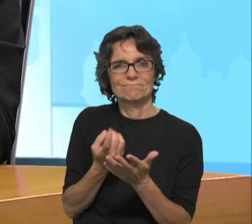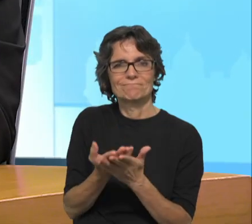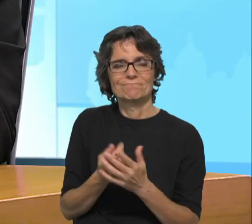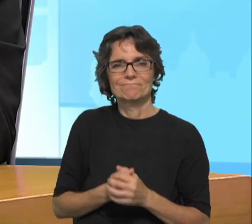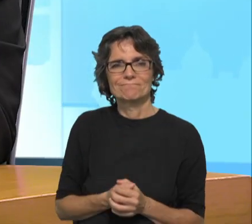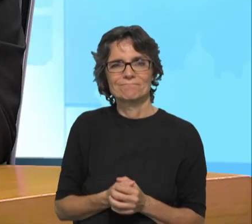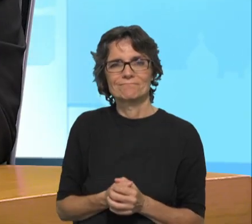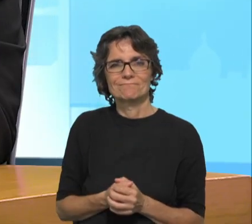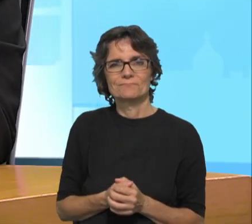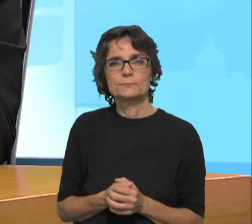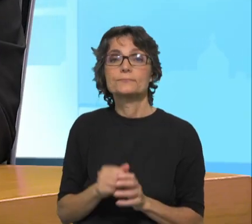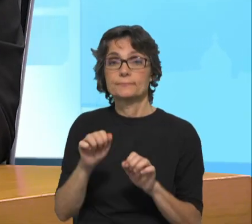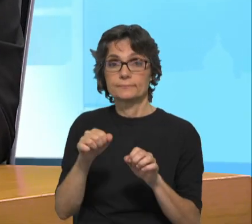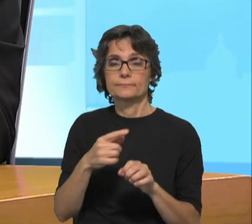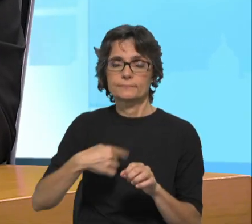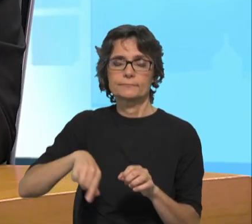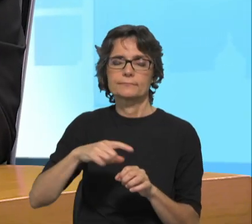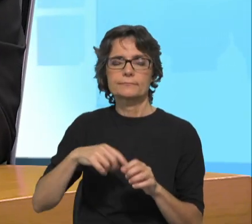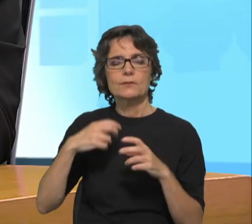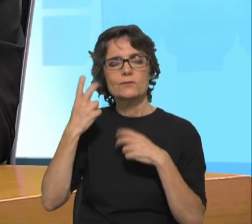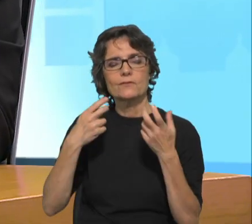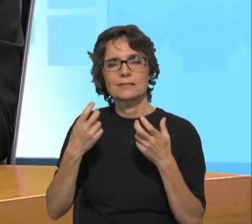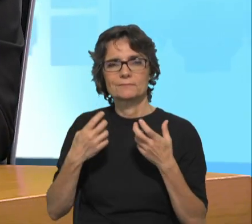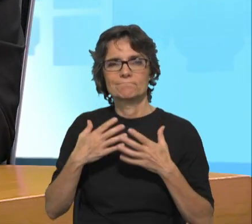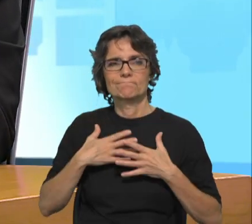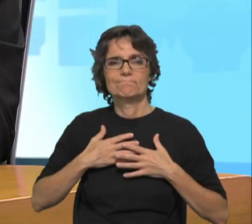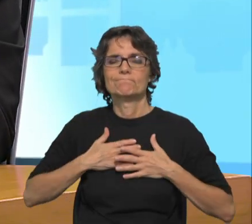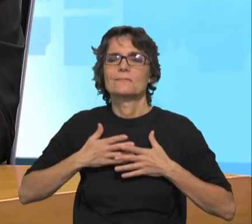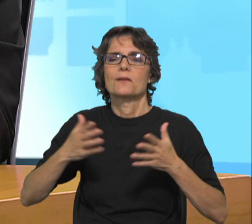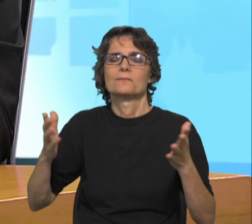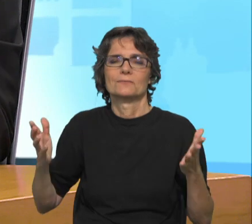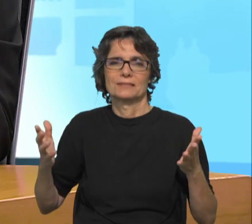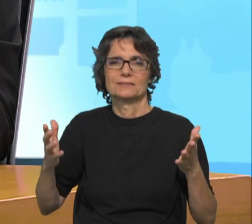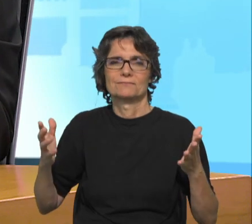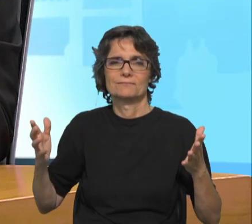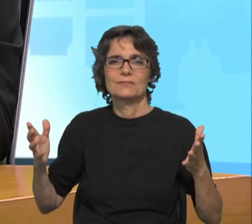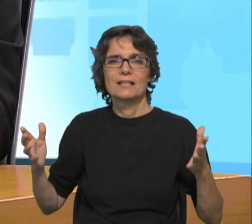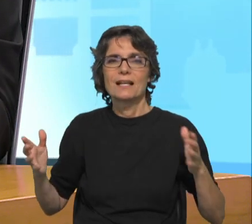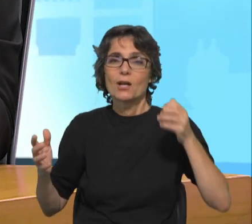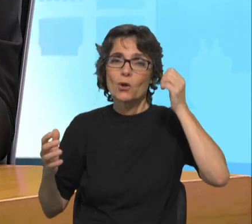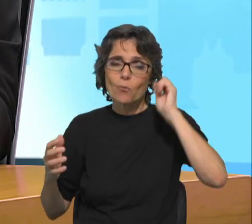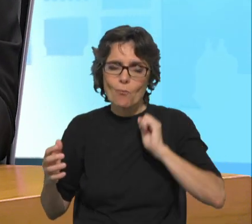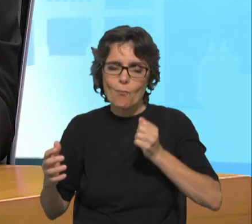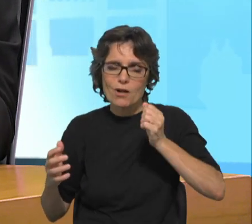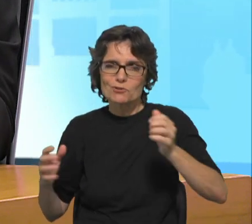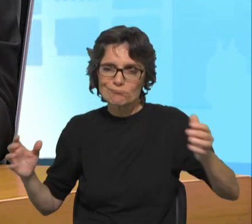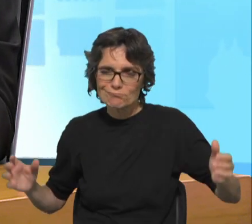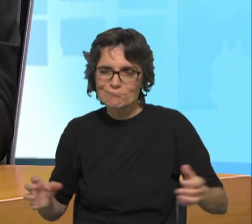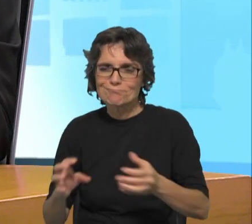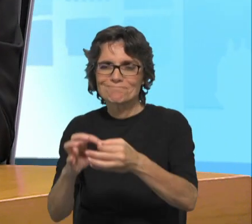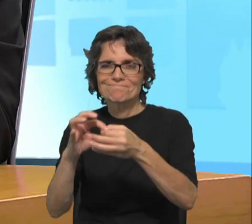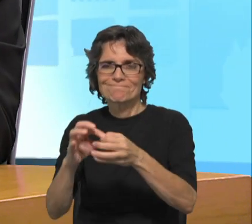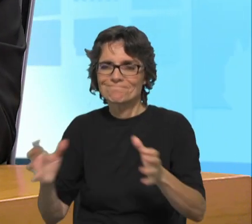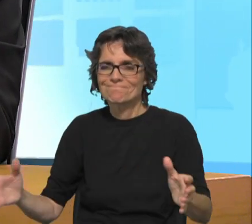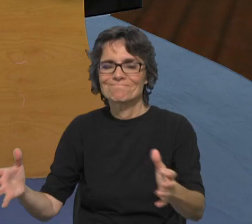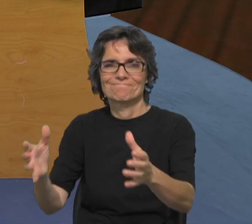antes de tudo, deixar-se conduzir, porque, de facto, se assim não é, o pastor não pode fazer